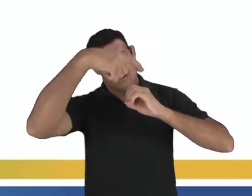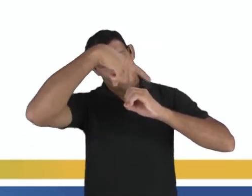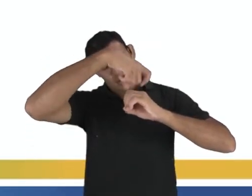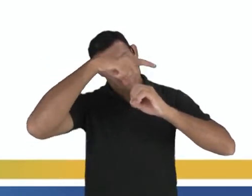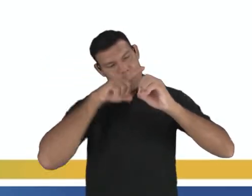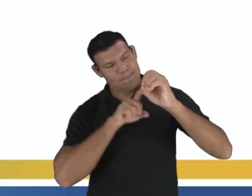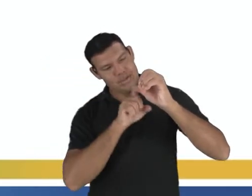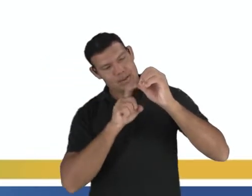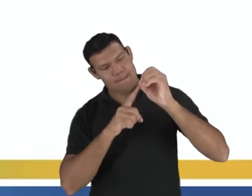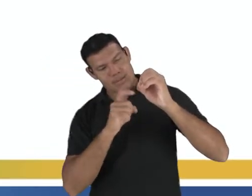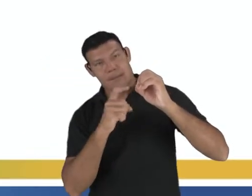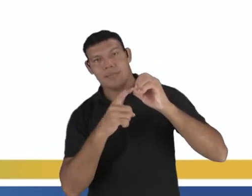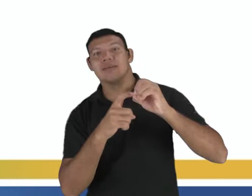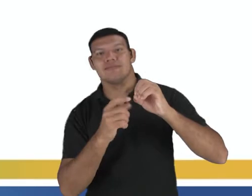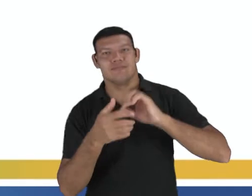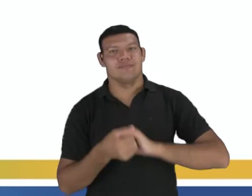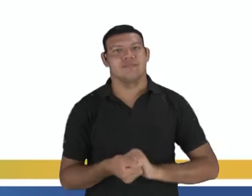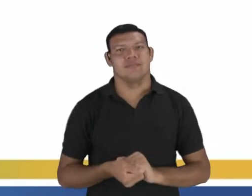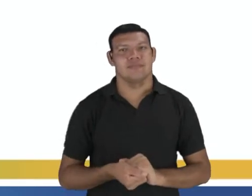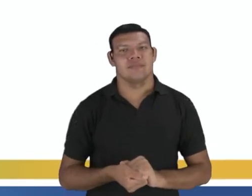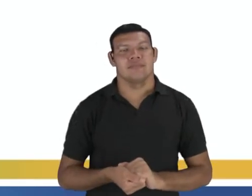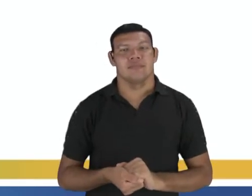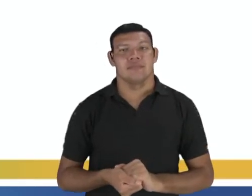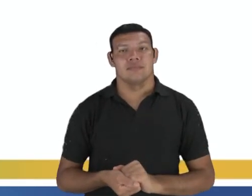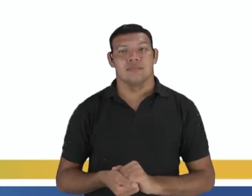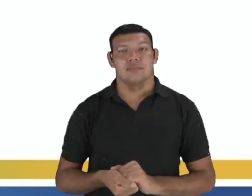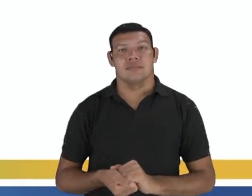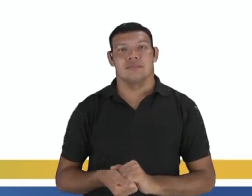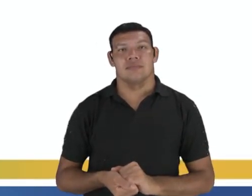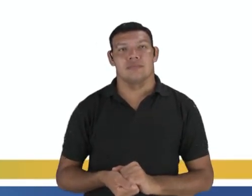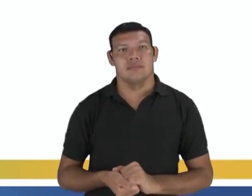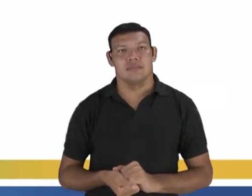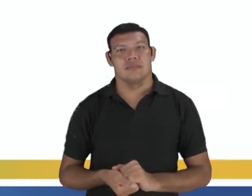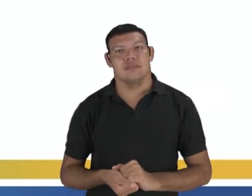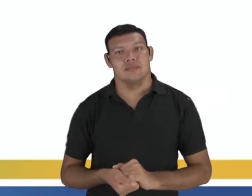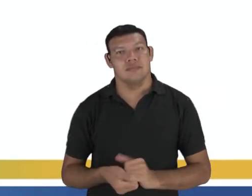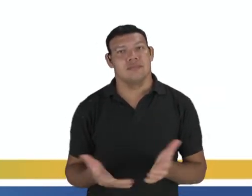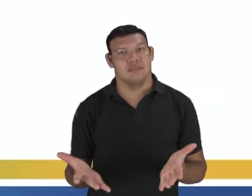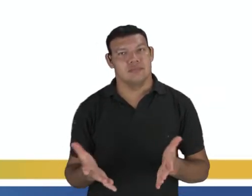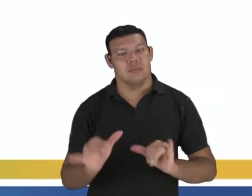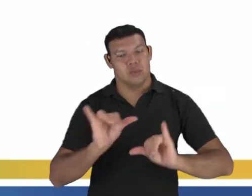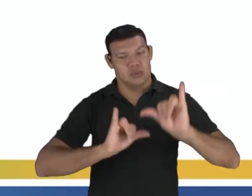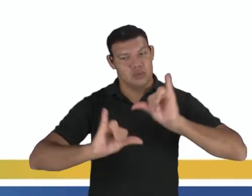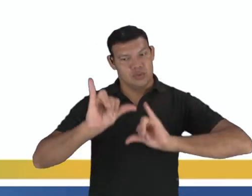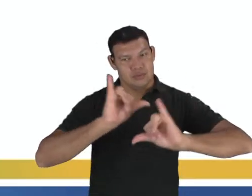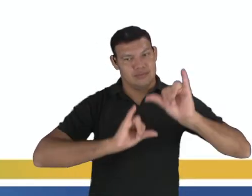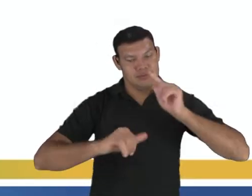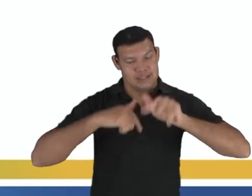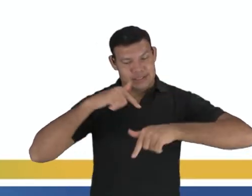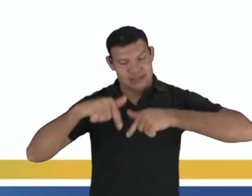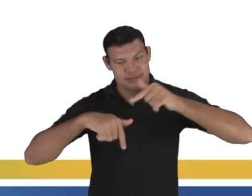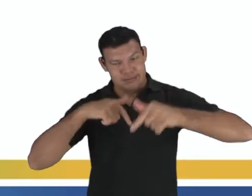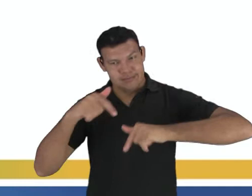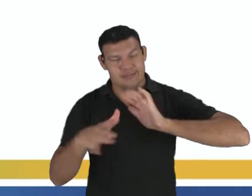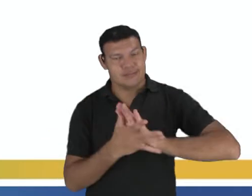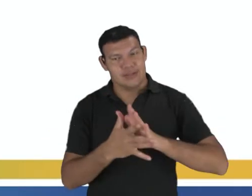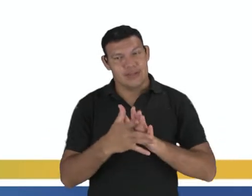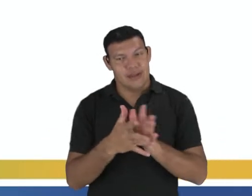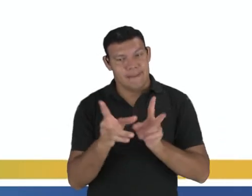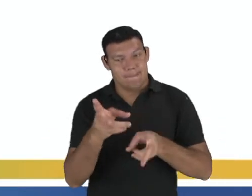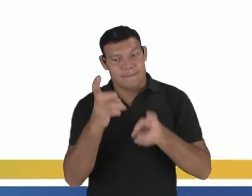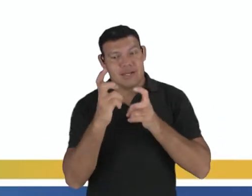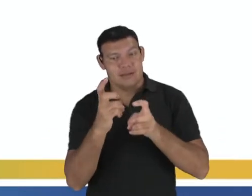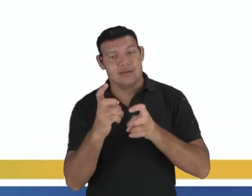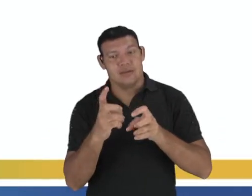então nós temos ali nessas camadas do gameta feminino alguns sinalizadores químicos então eles percebem quando